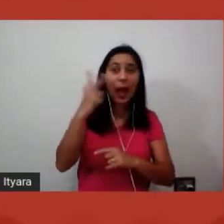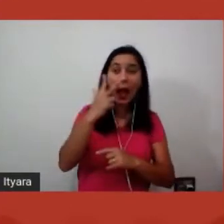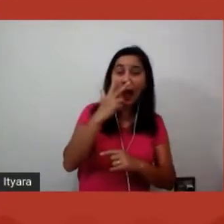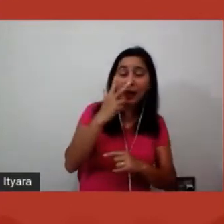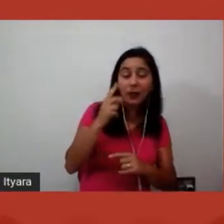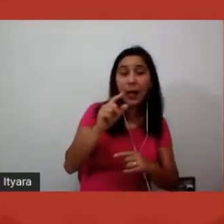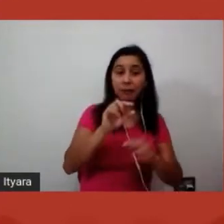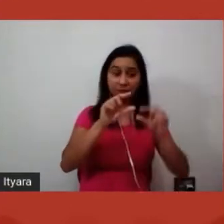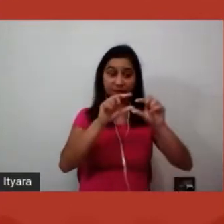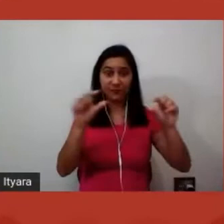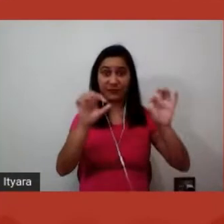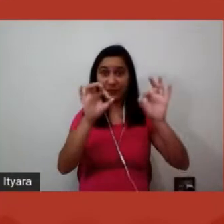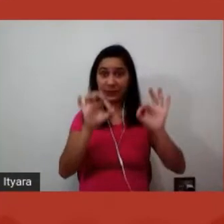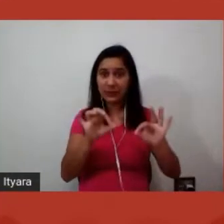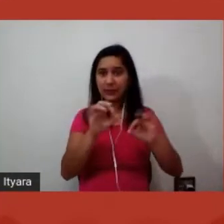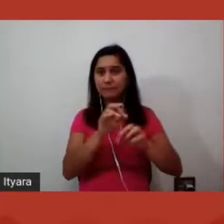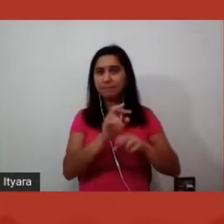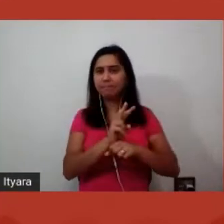vai